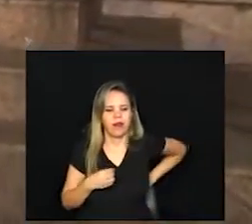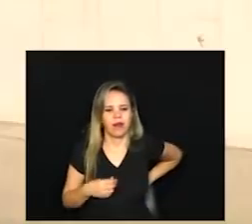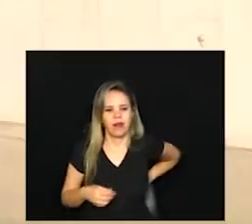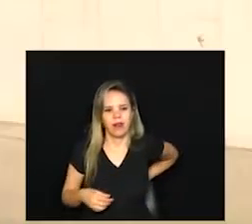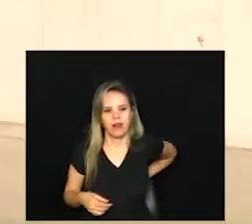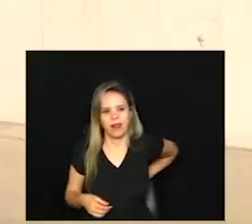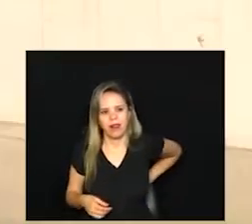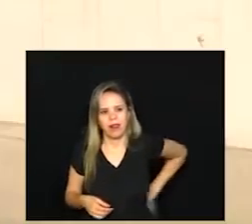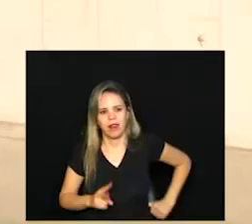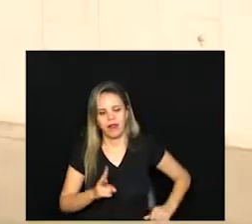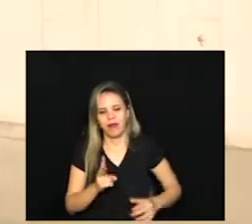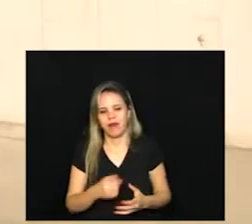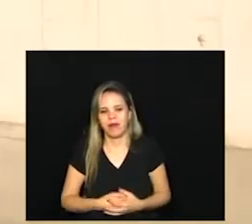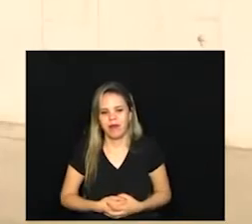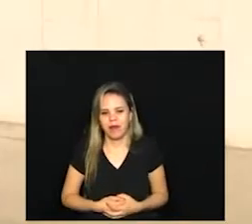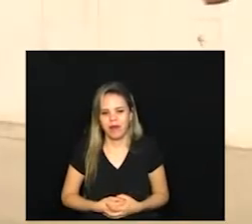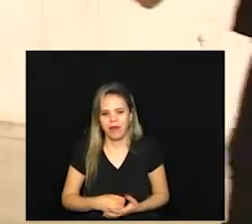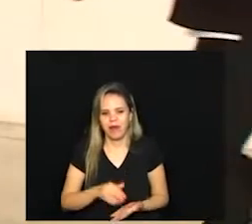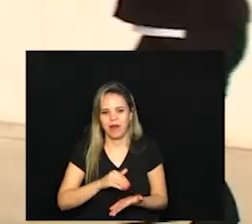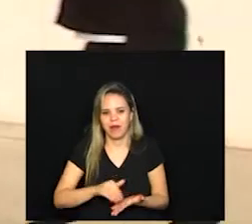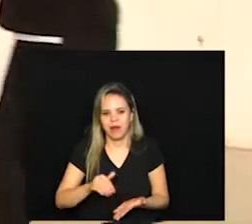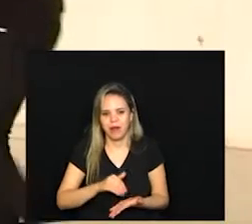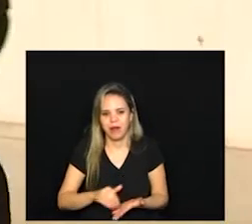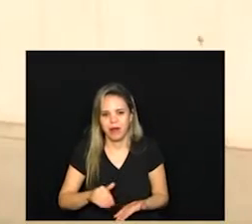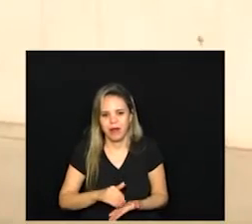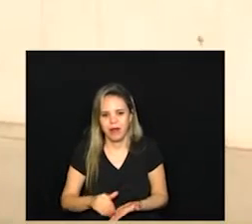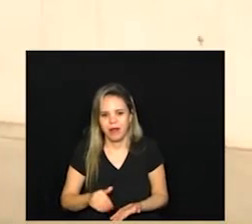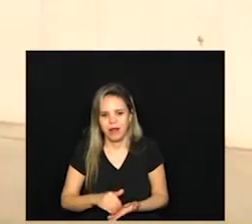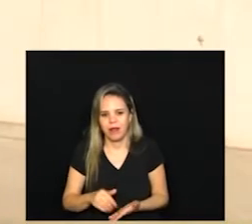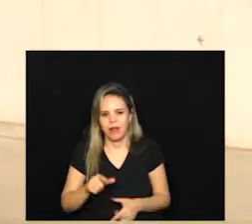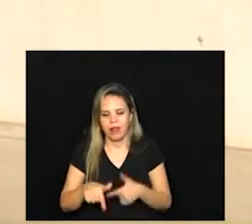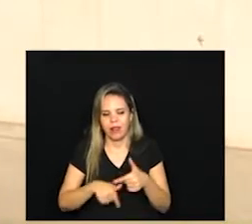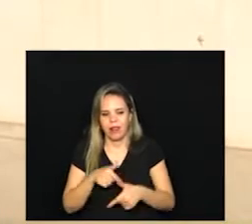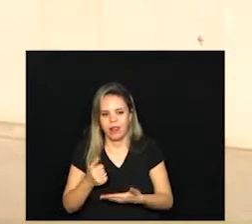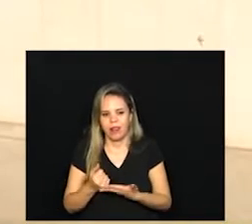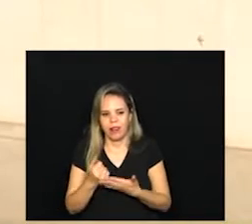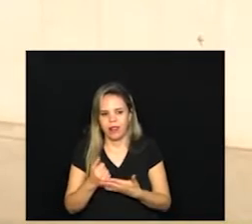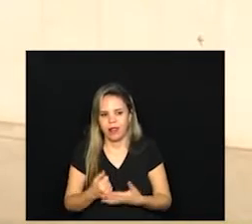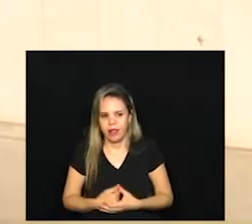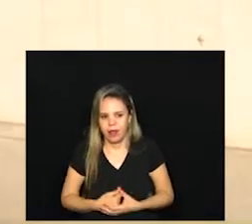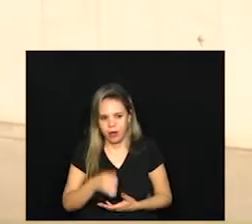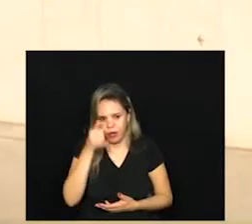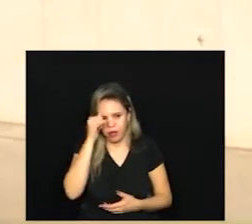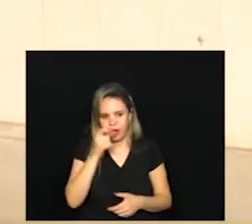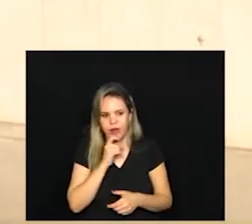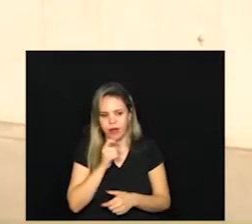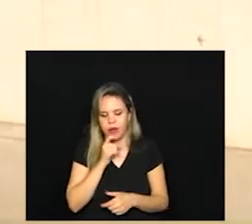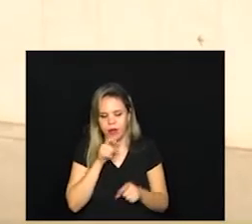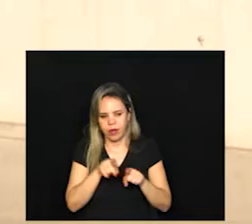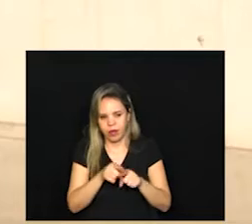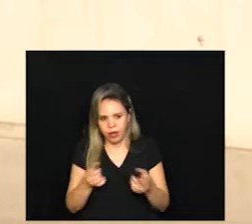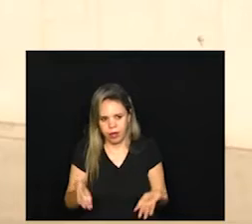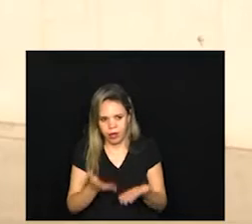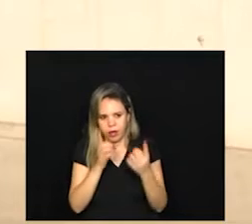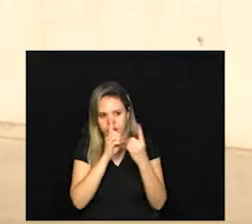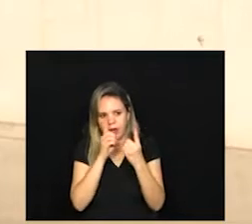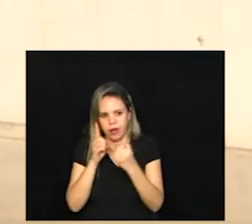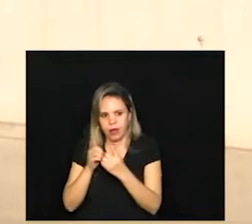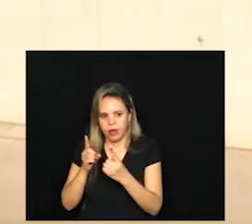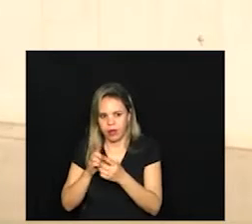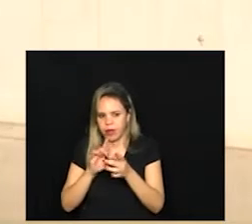Bom, dando sequência, então, né, secretária, as ações que estão sendo realizadas. É, temos também ampliação do